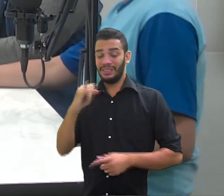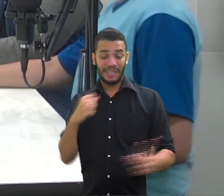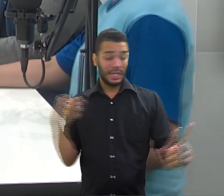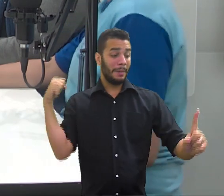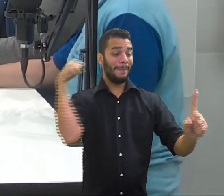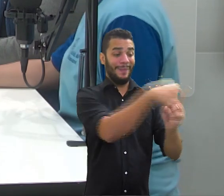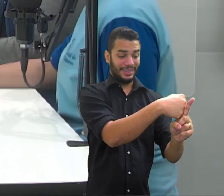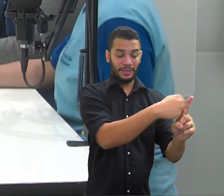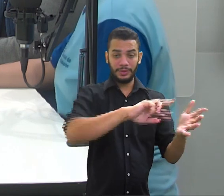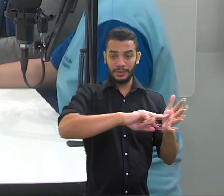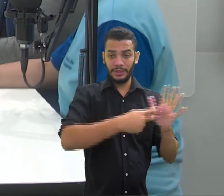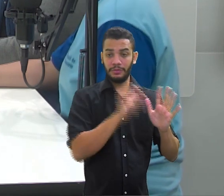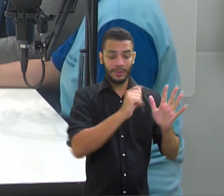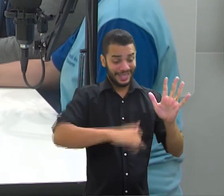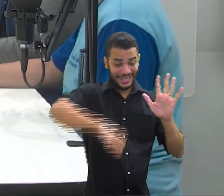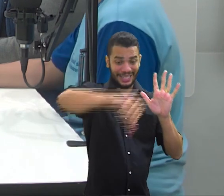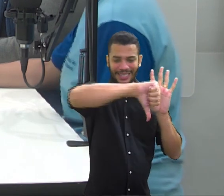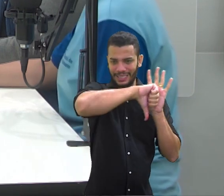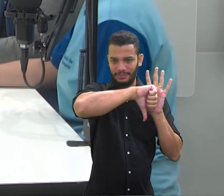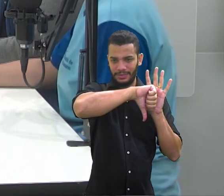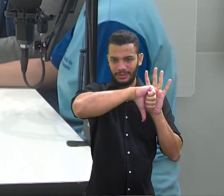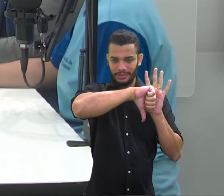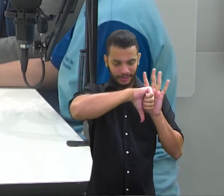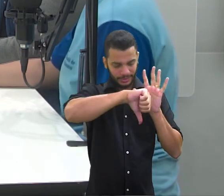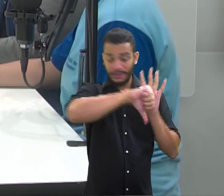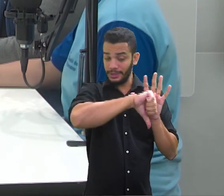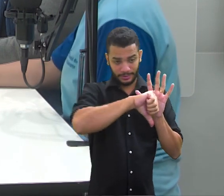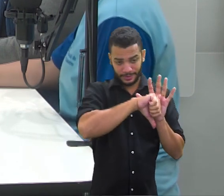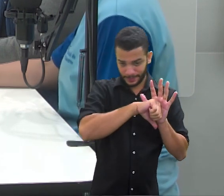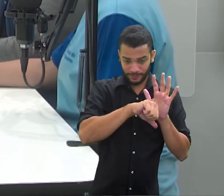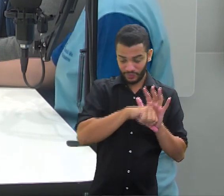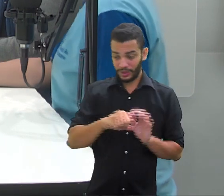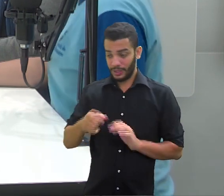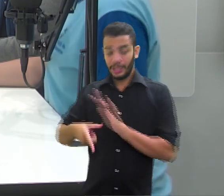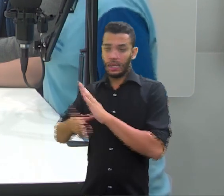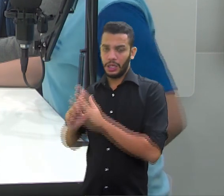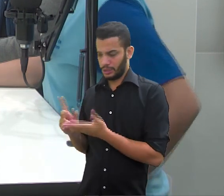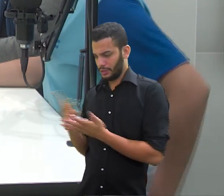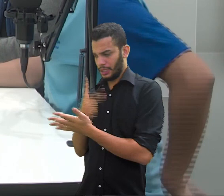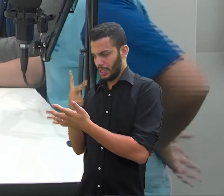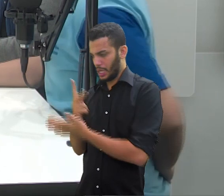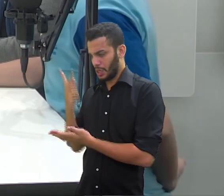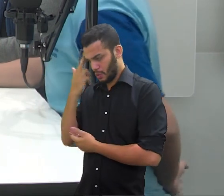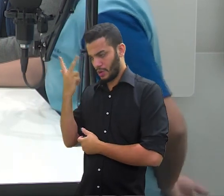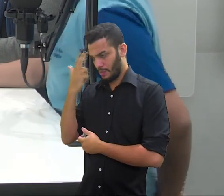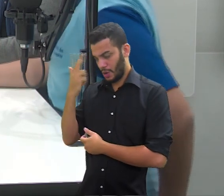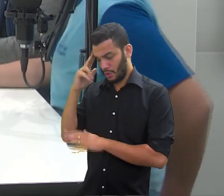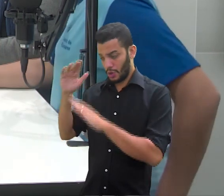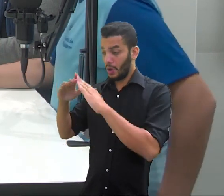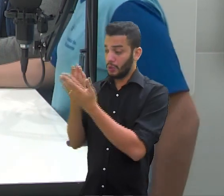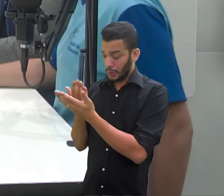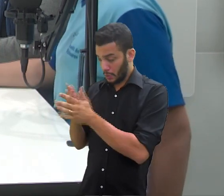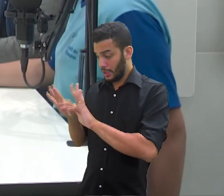ele tem que acionar outros órgãos. No caso, a Polícia Militar 190. Porque existe sim uma legislação para esse tipo